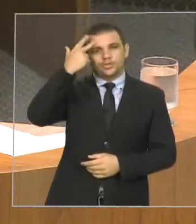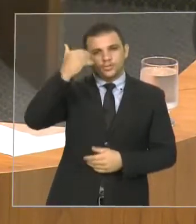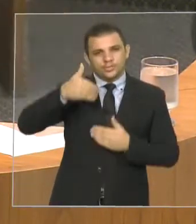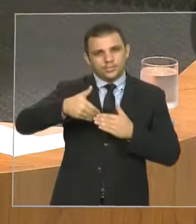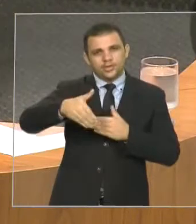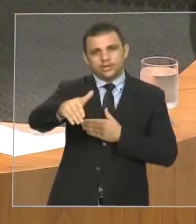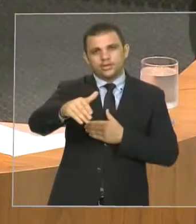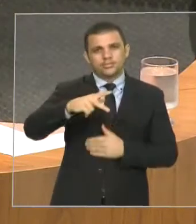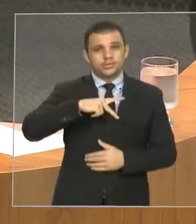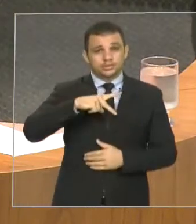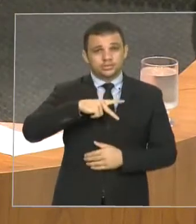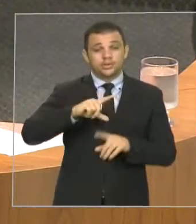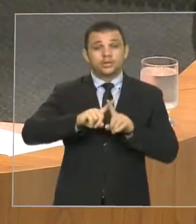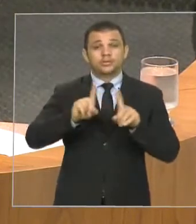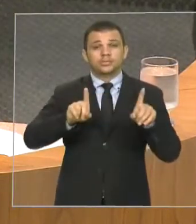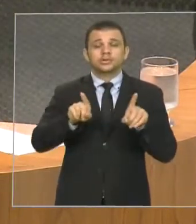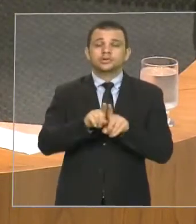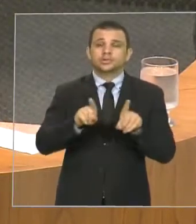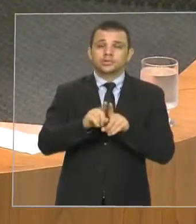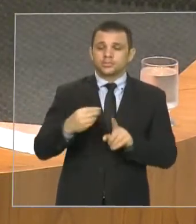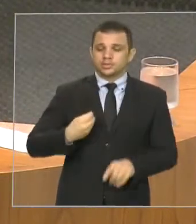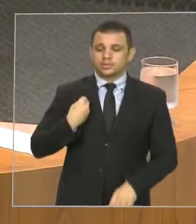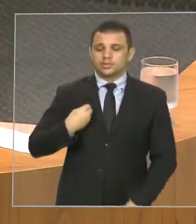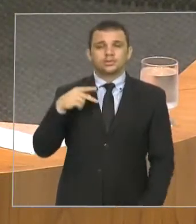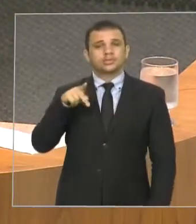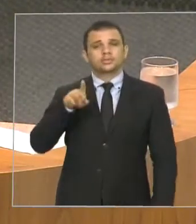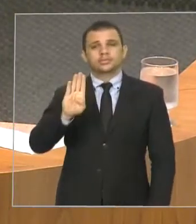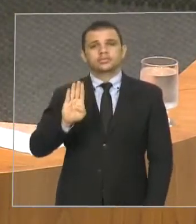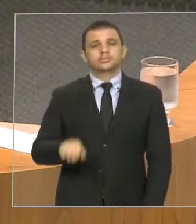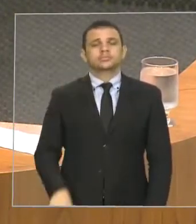particular, mas a vida pública.